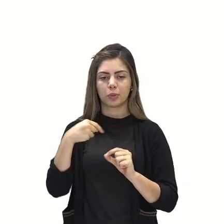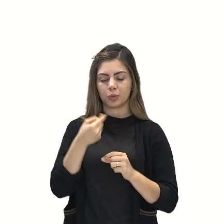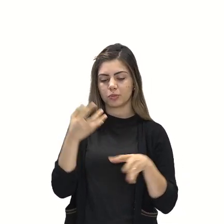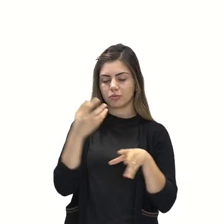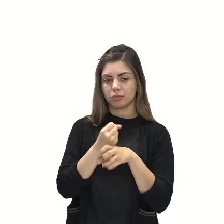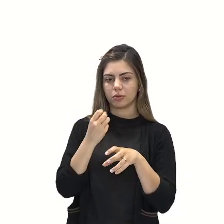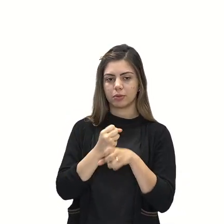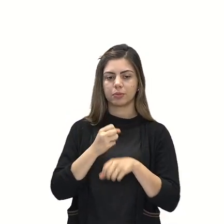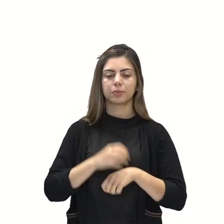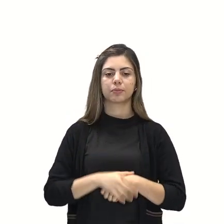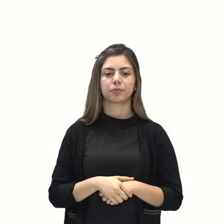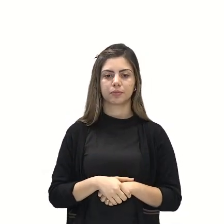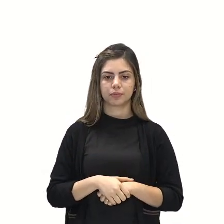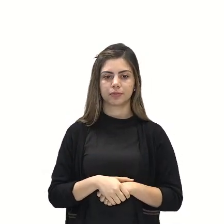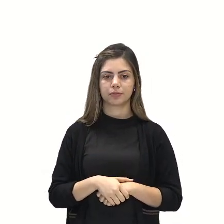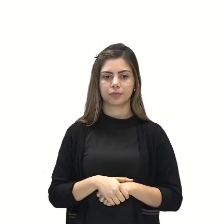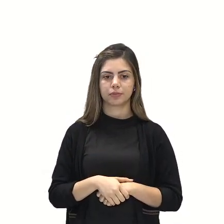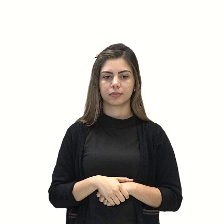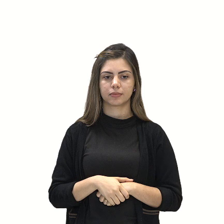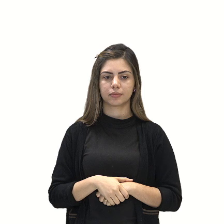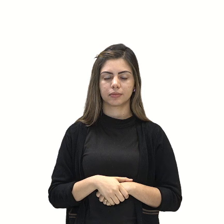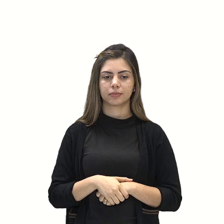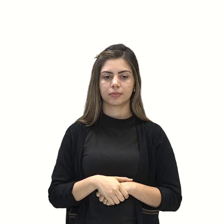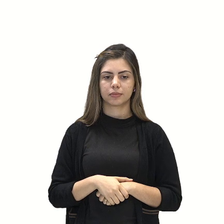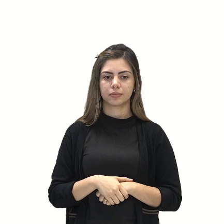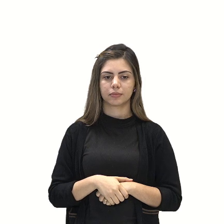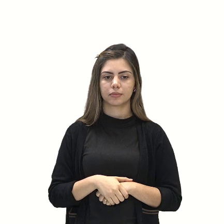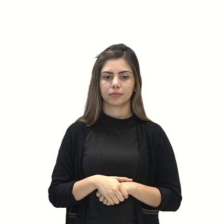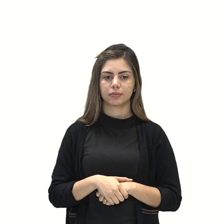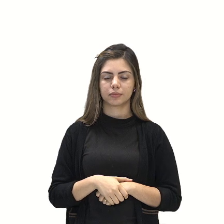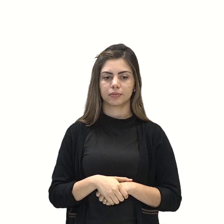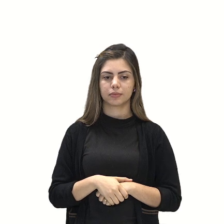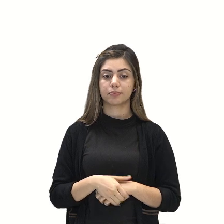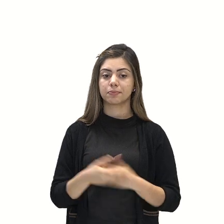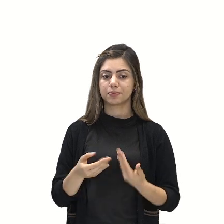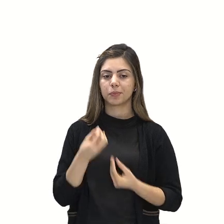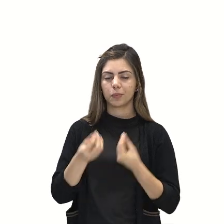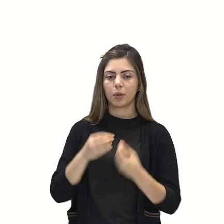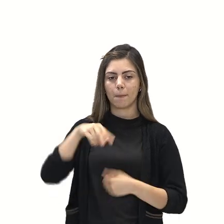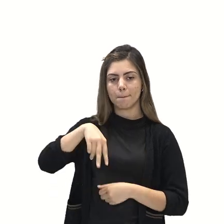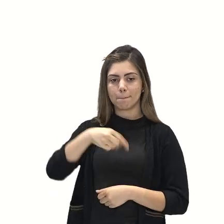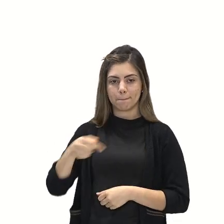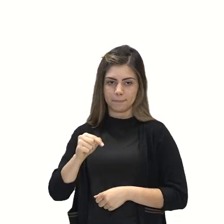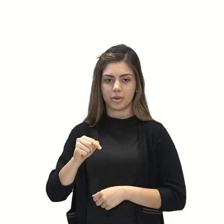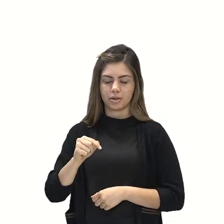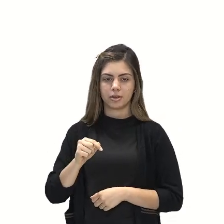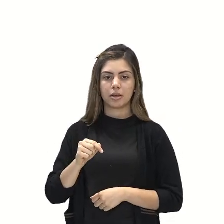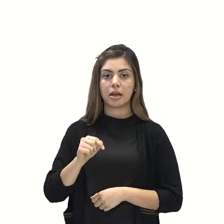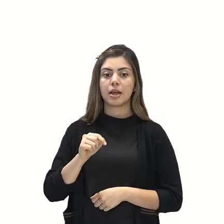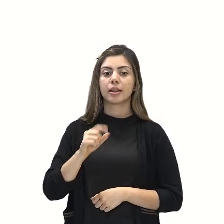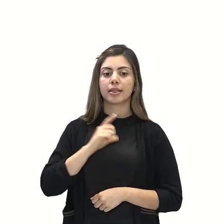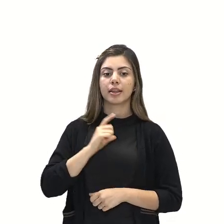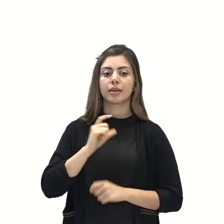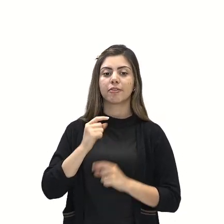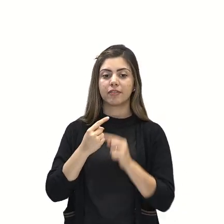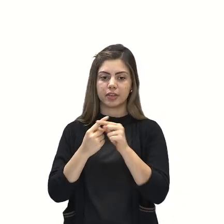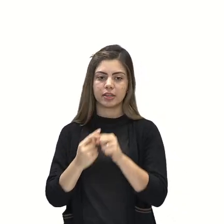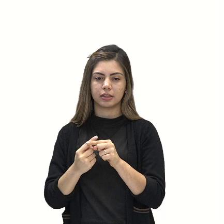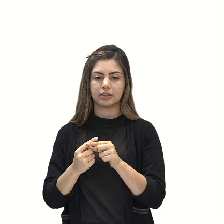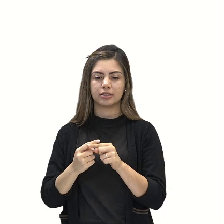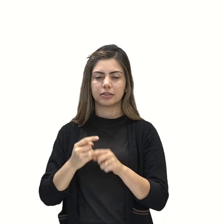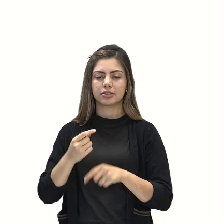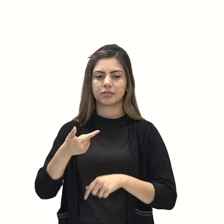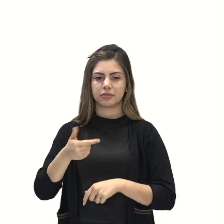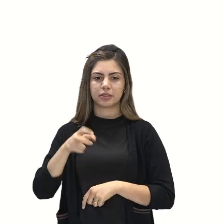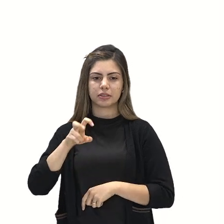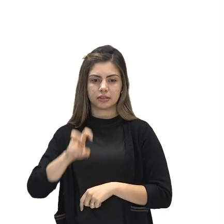conta, certo? Então, isso aqui vai ficar, ó, π, ele não deu 5 ao quadrado, olha,